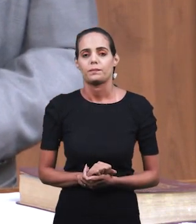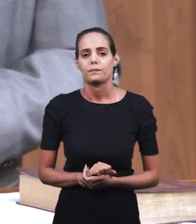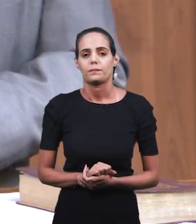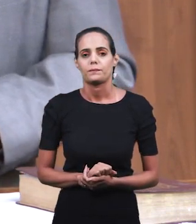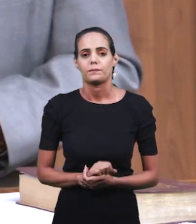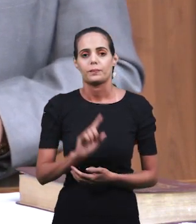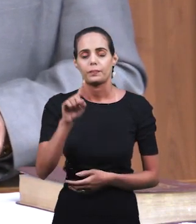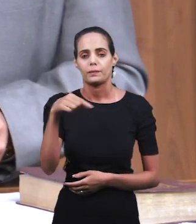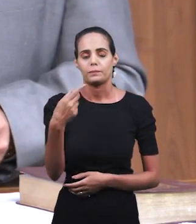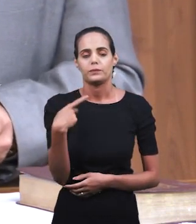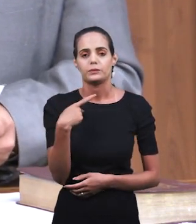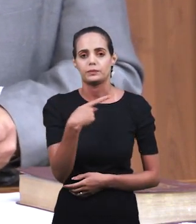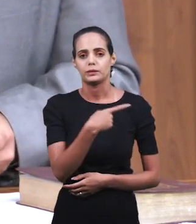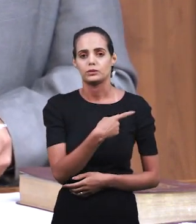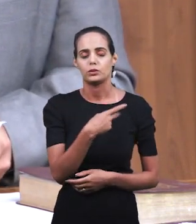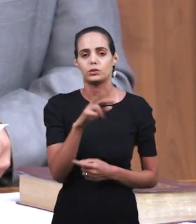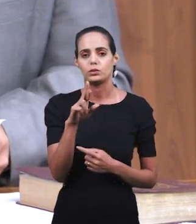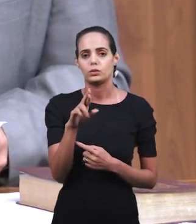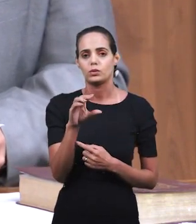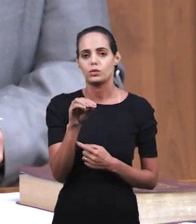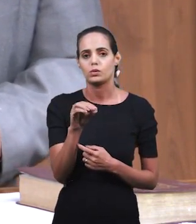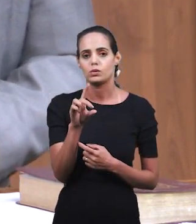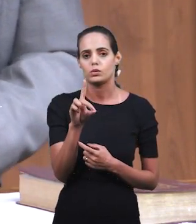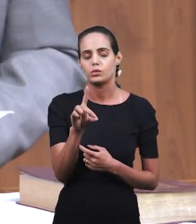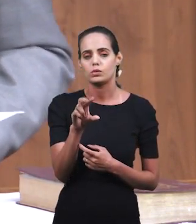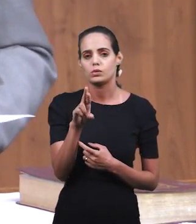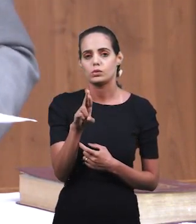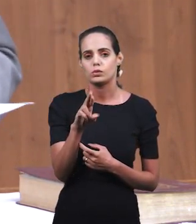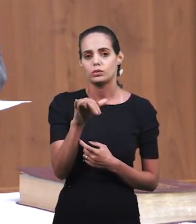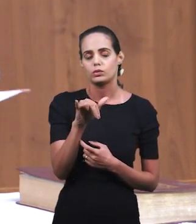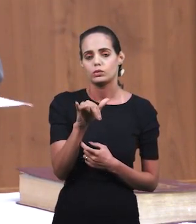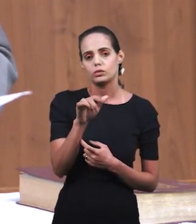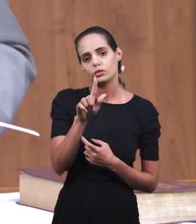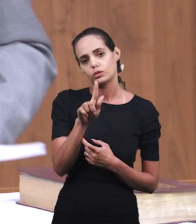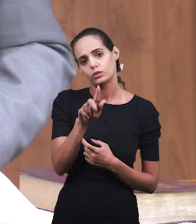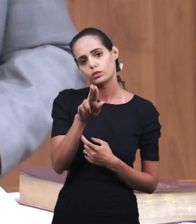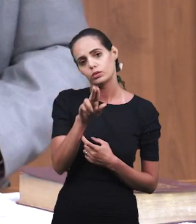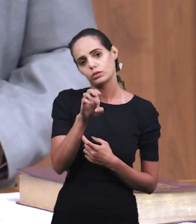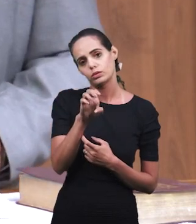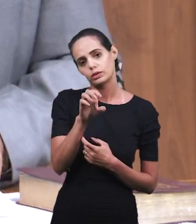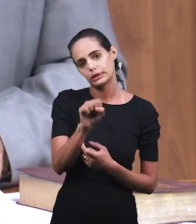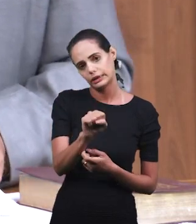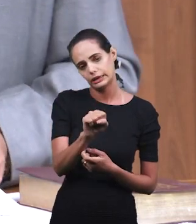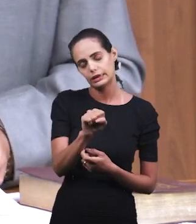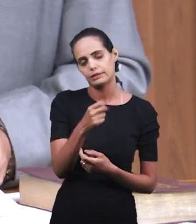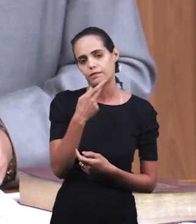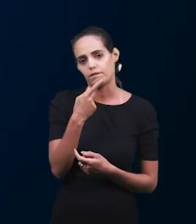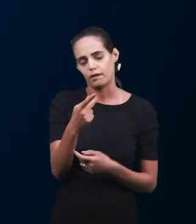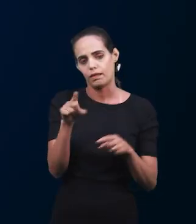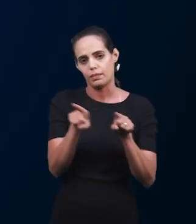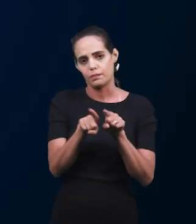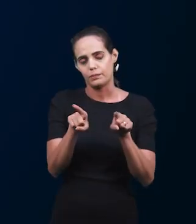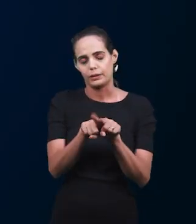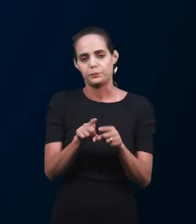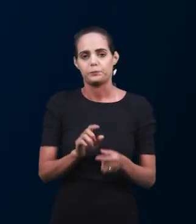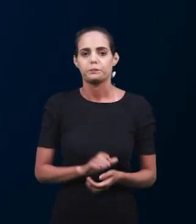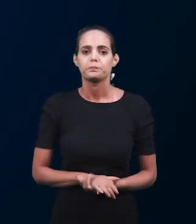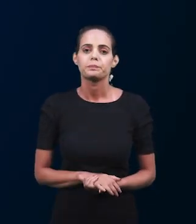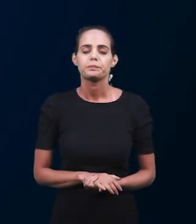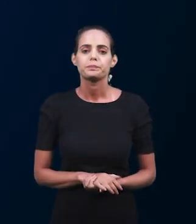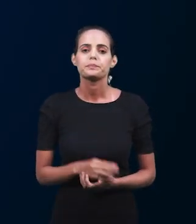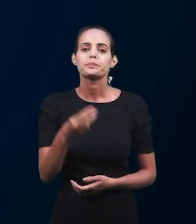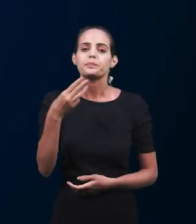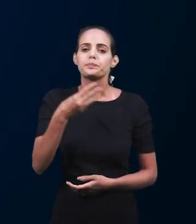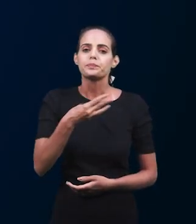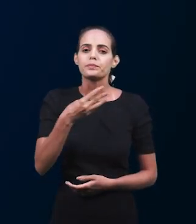pastor Leandro Guimarães Rodrigues, também da igreja QNJ, em Taguatinga, Distrito Federal. A terceira